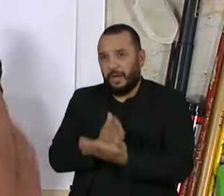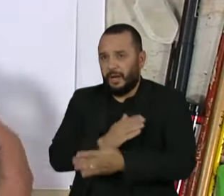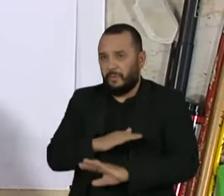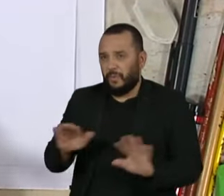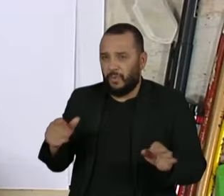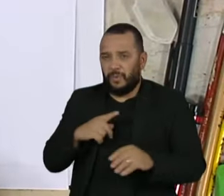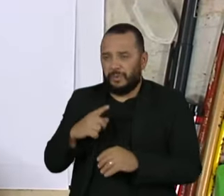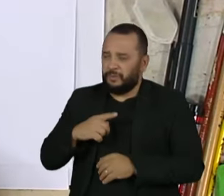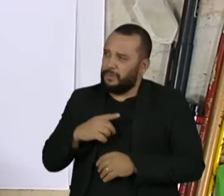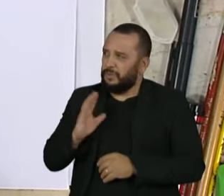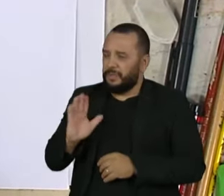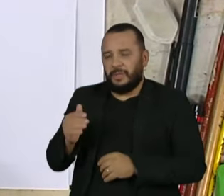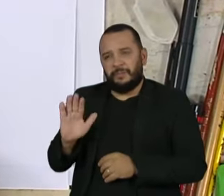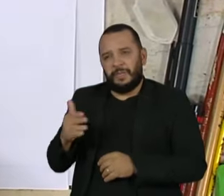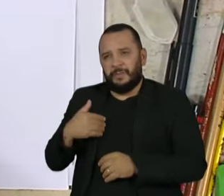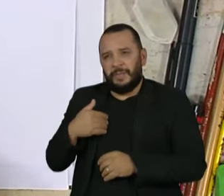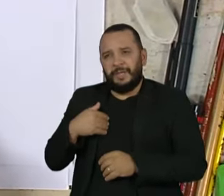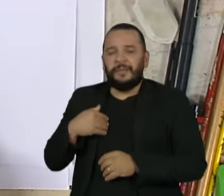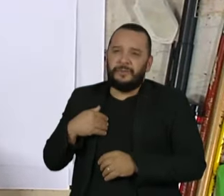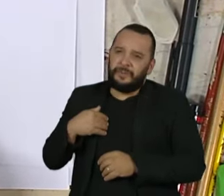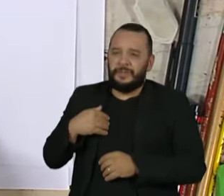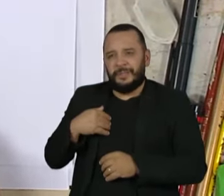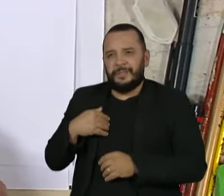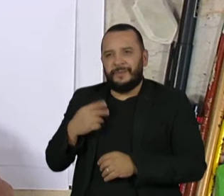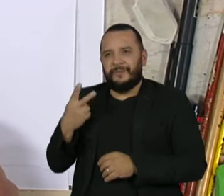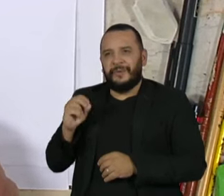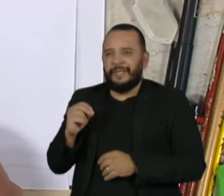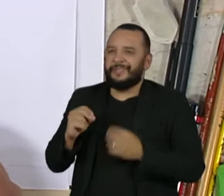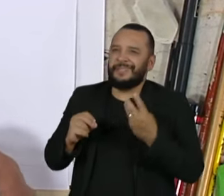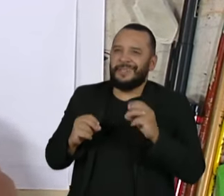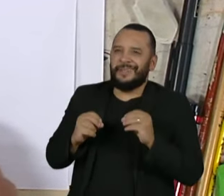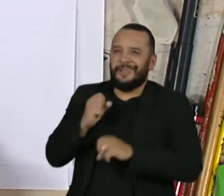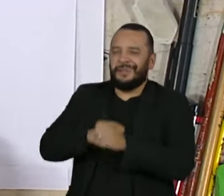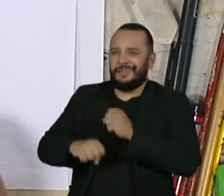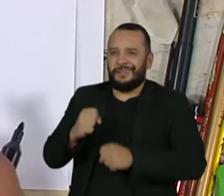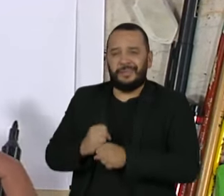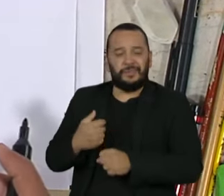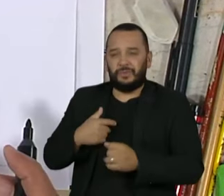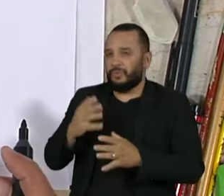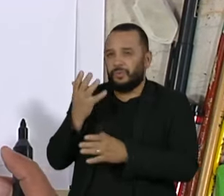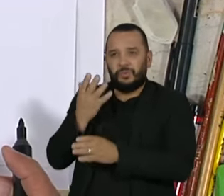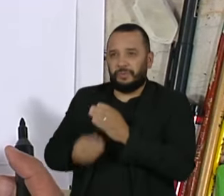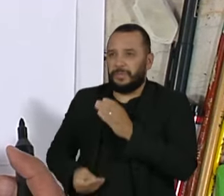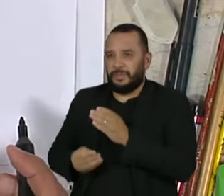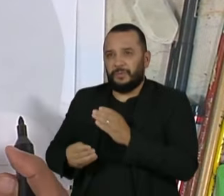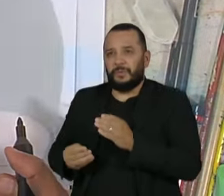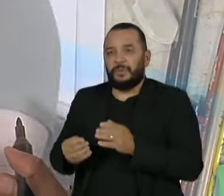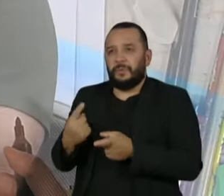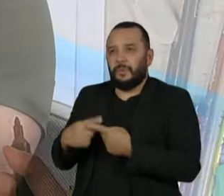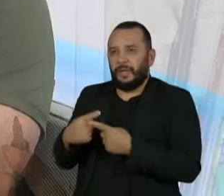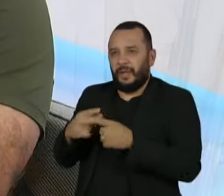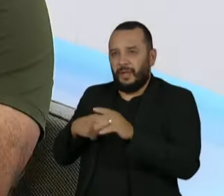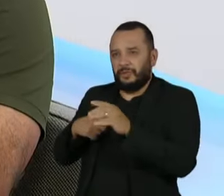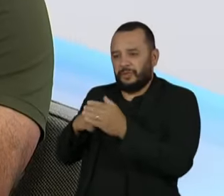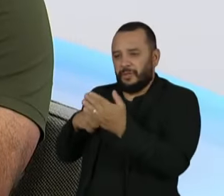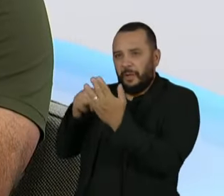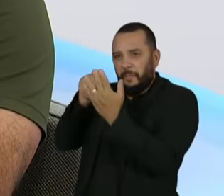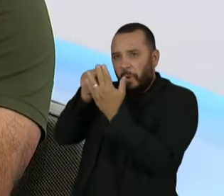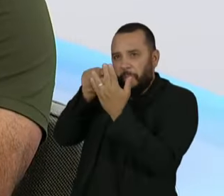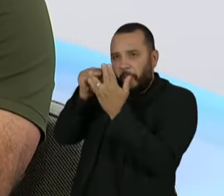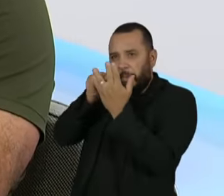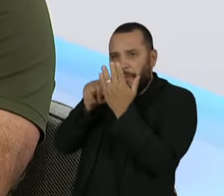duas três décadas intensamente em uma década e ela sumiu por causa de código de barra por exemplo por causa de Killer codes e outras coisas